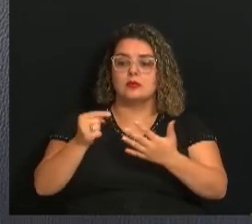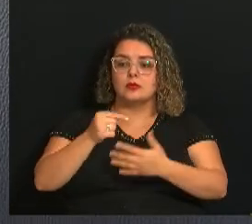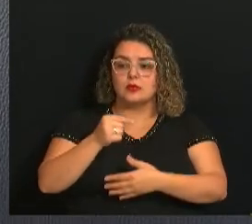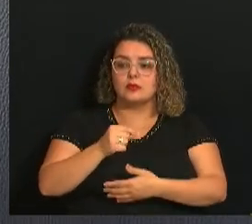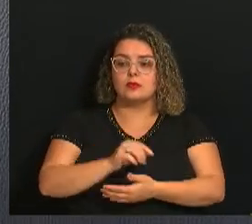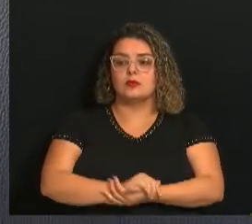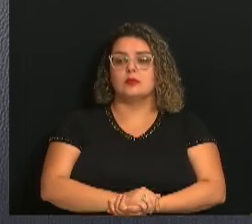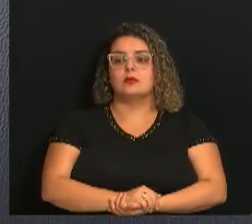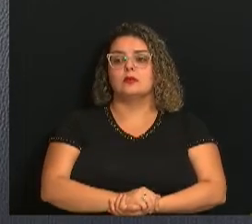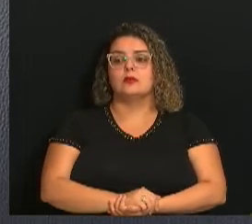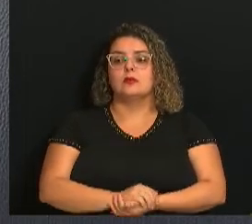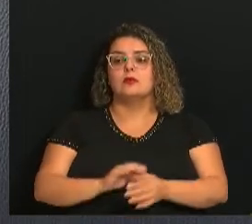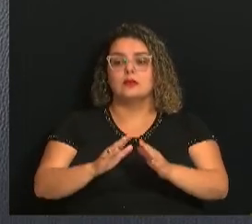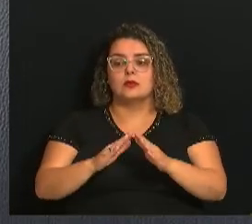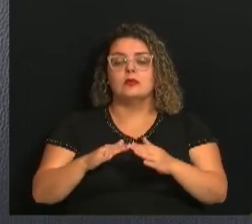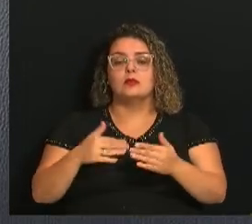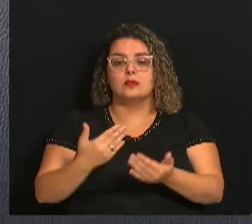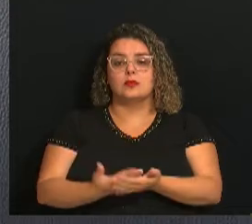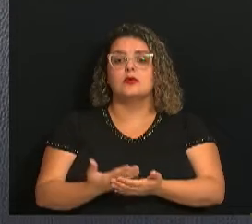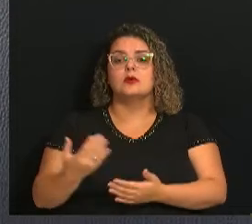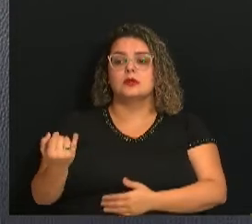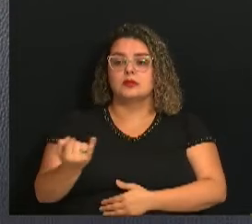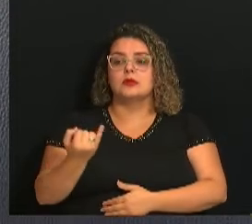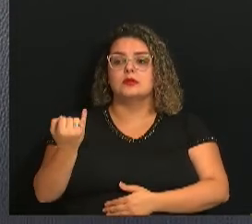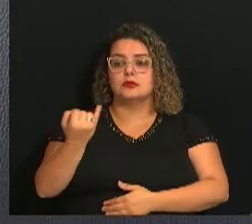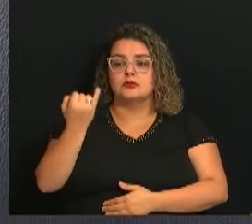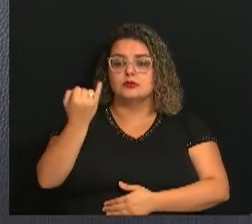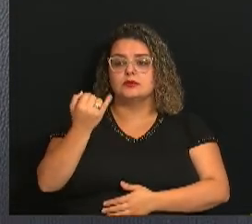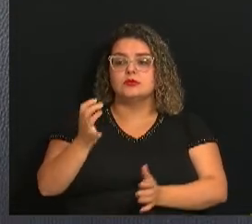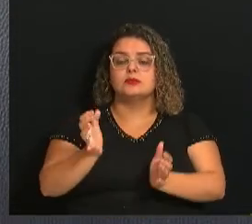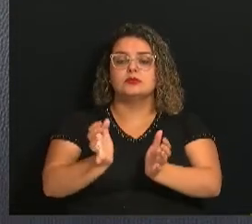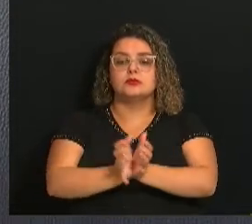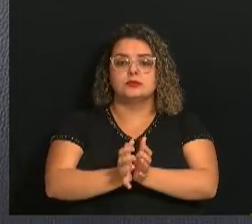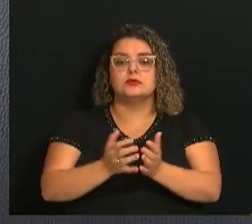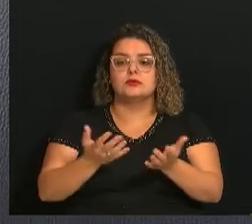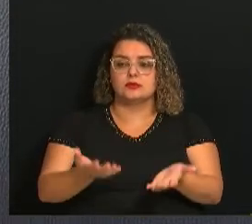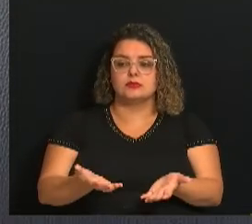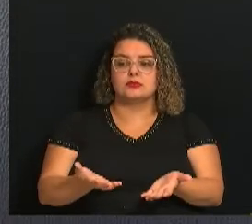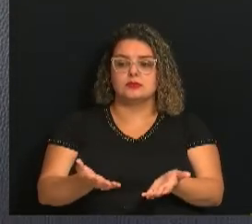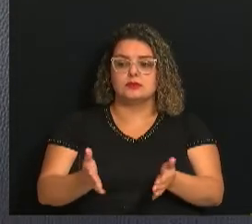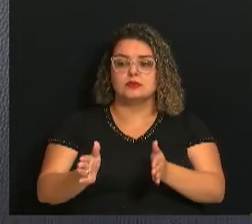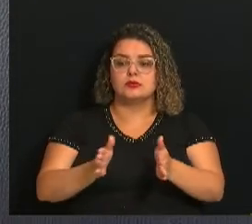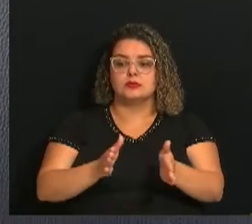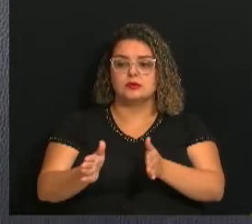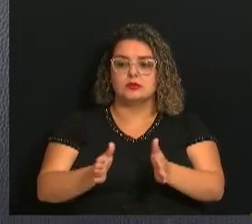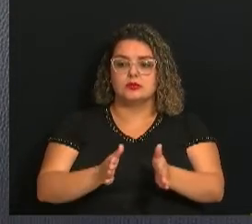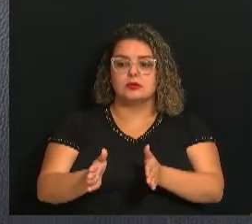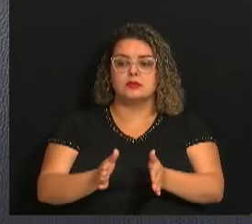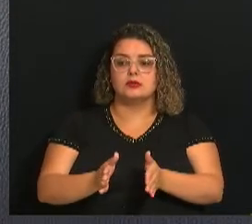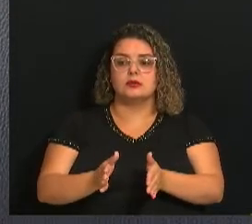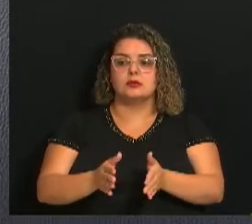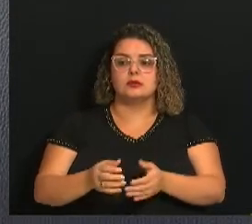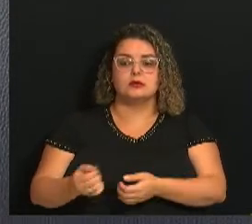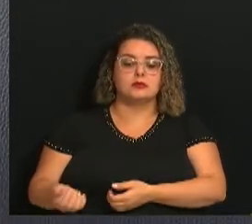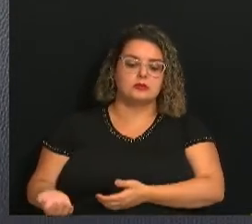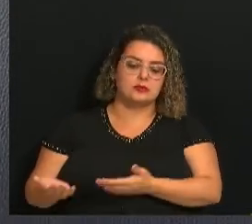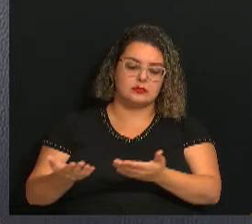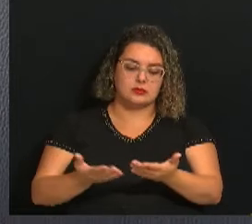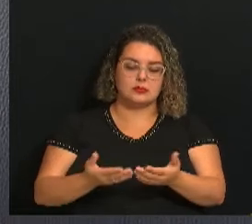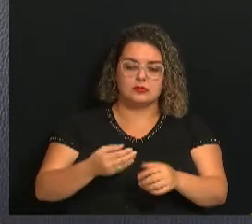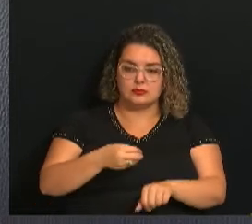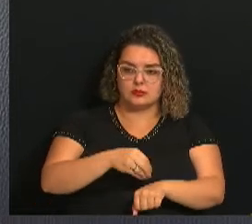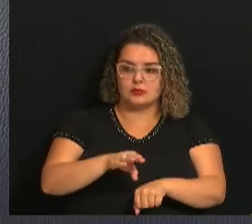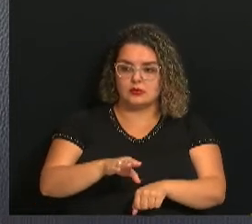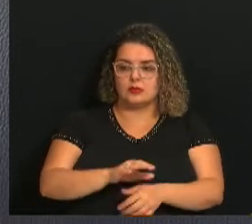algum requerimento, algo que seria importante essa comissão, já nesse momento, apresentar e encaminhar.